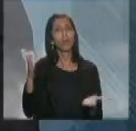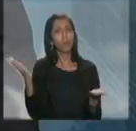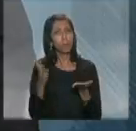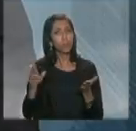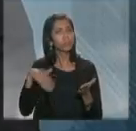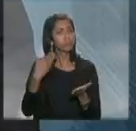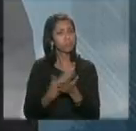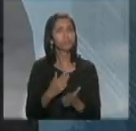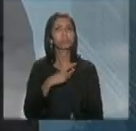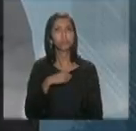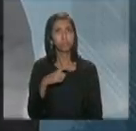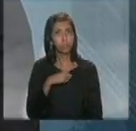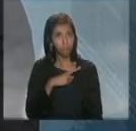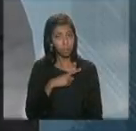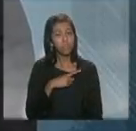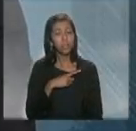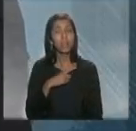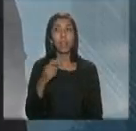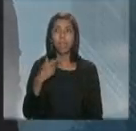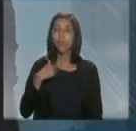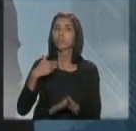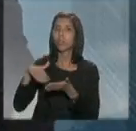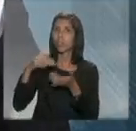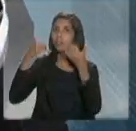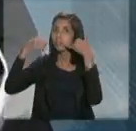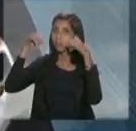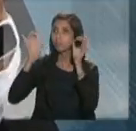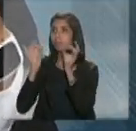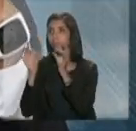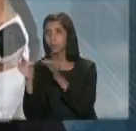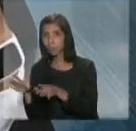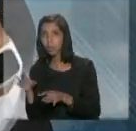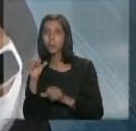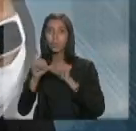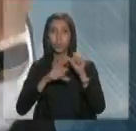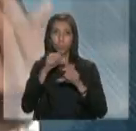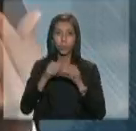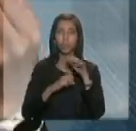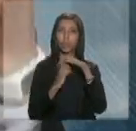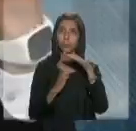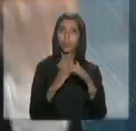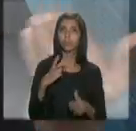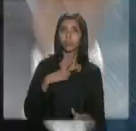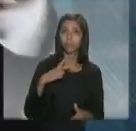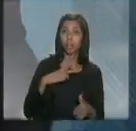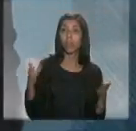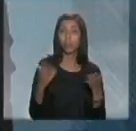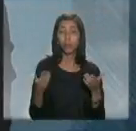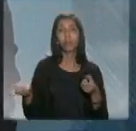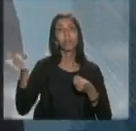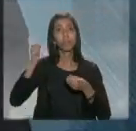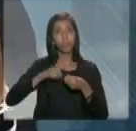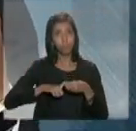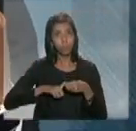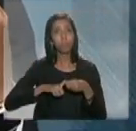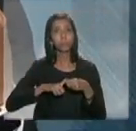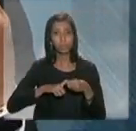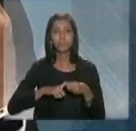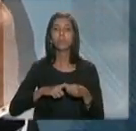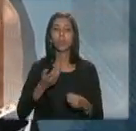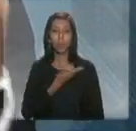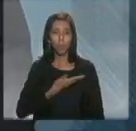sendo utilizado até hoje, né. Na verdade, eu saí da Secretaria de Fazenda, fui para a iniciativa privada e agora eu estou retornando para o